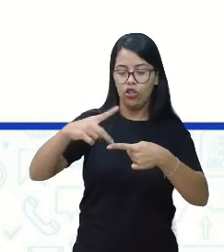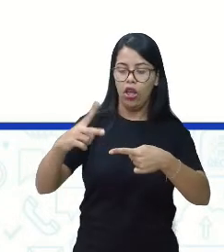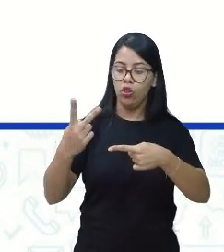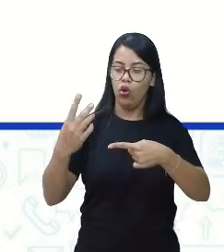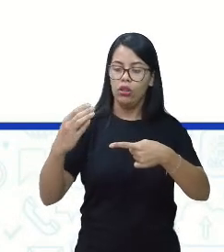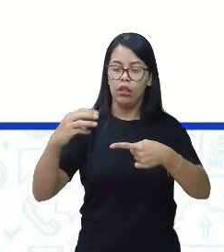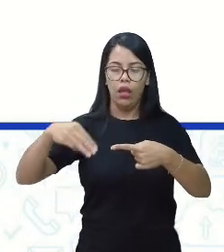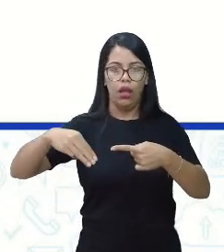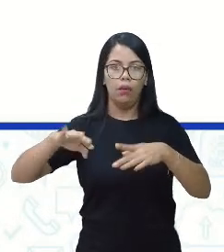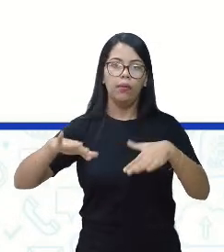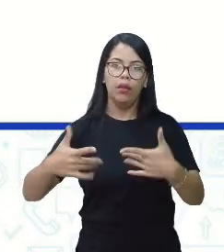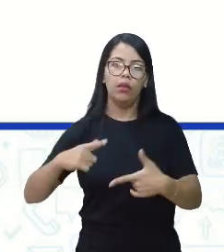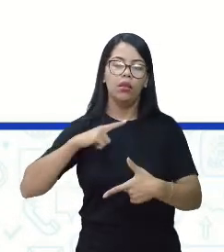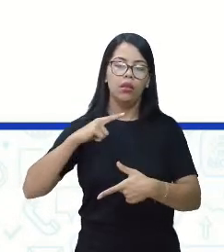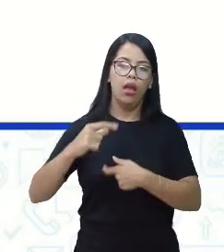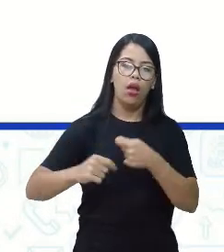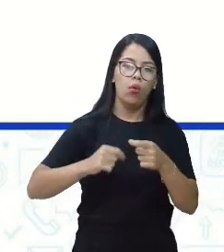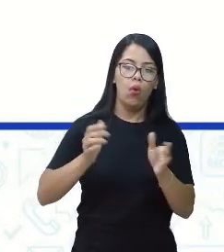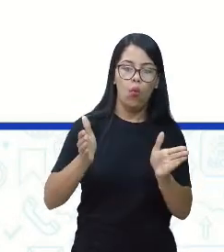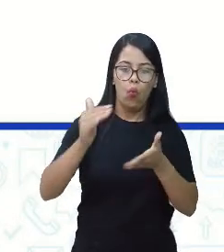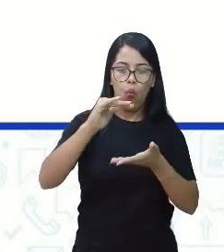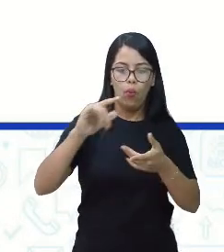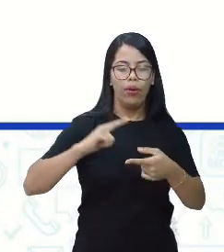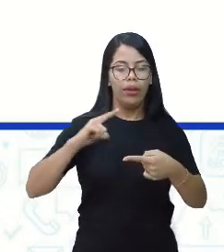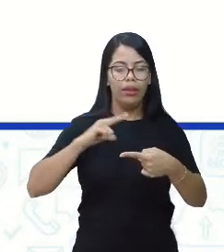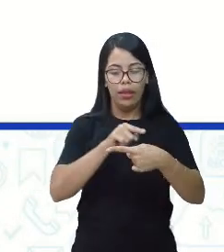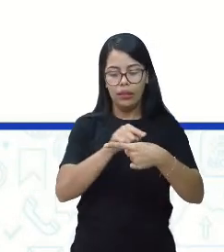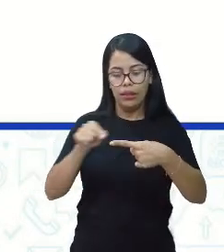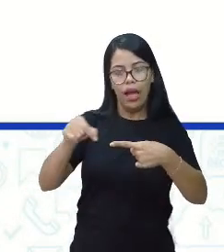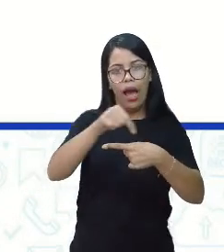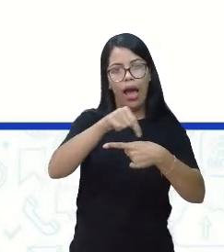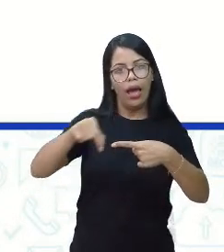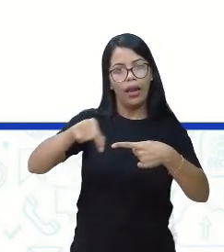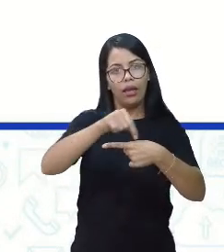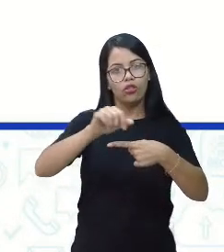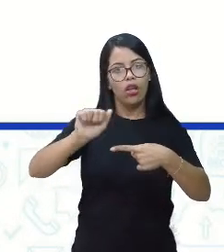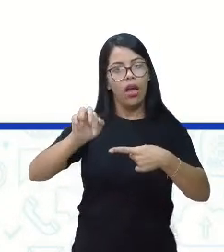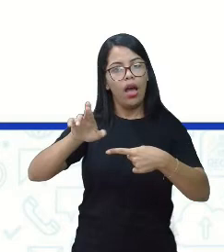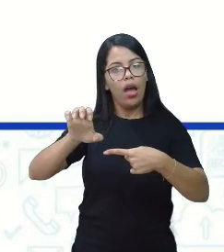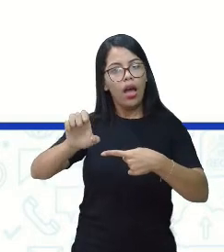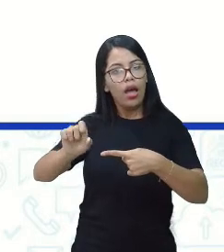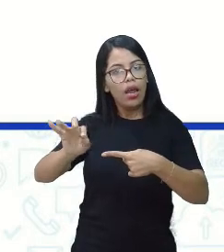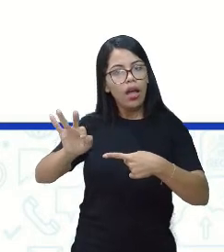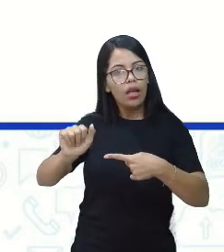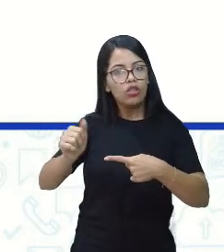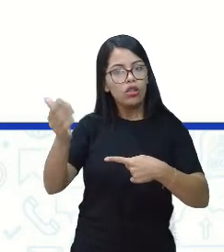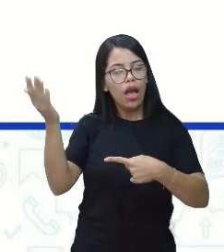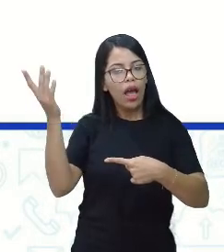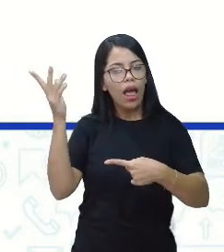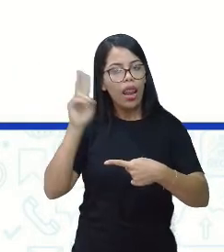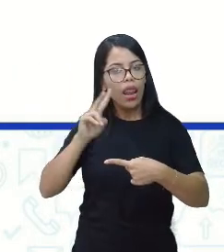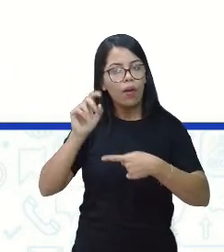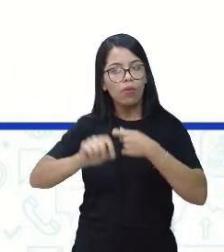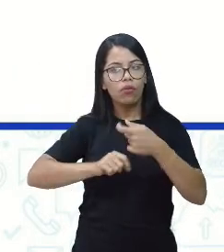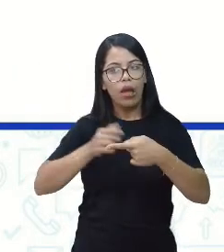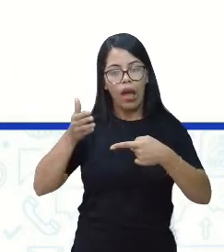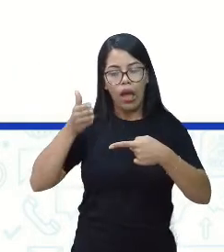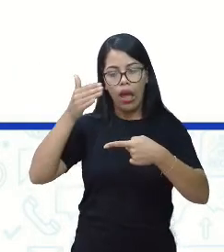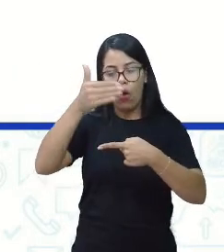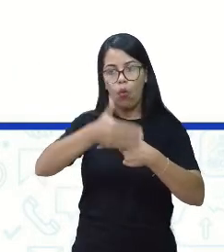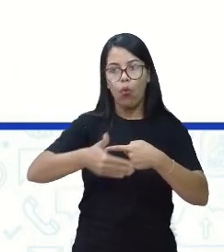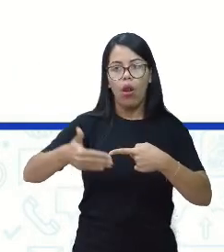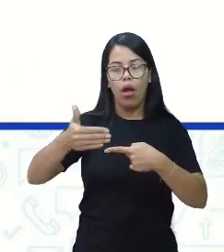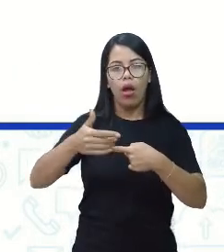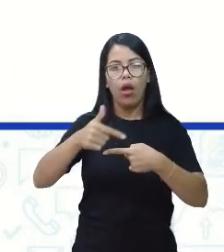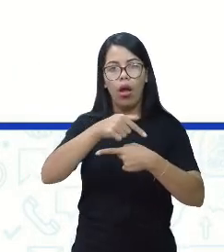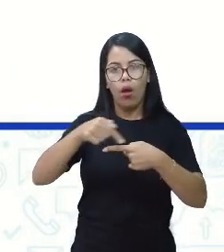cubo aí com 2 centímetros de aresta. E lembra o que é aresta, né? Aresta é o lado do cubo. Então, para a gente calcular aí o